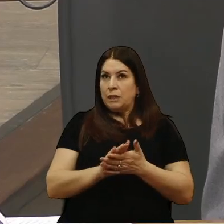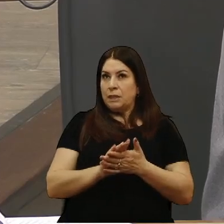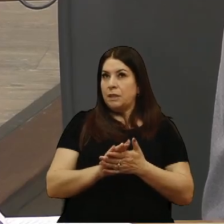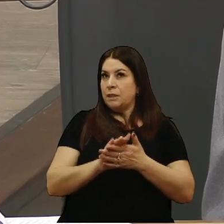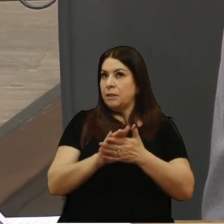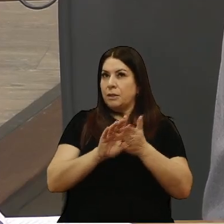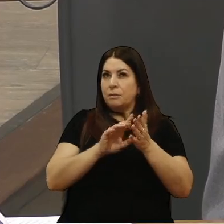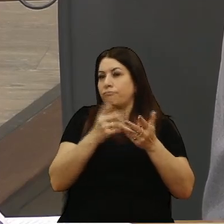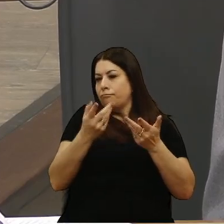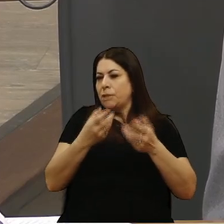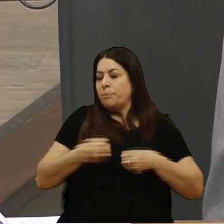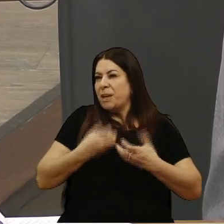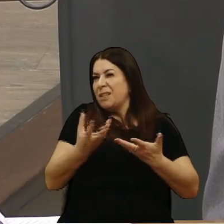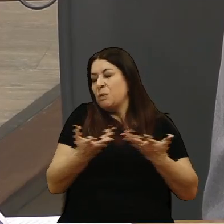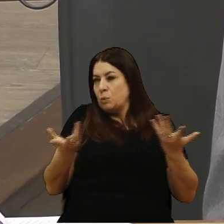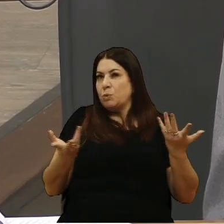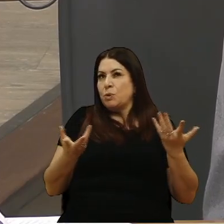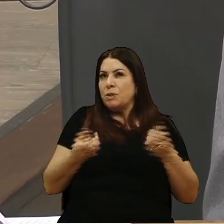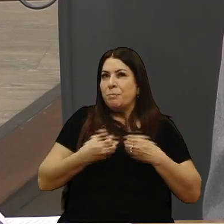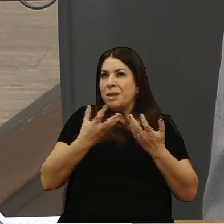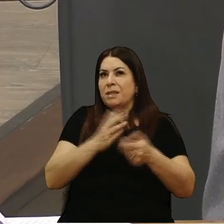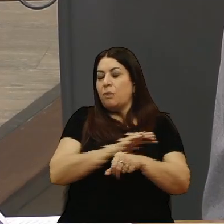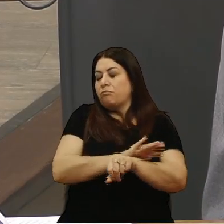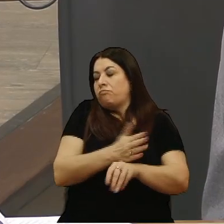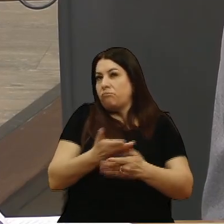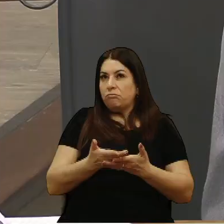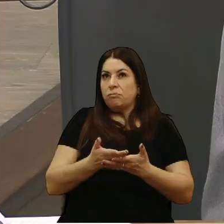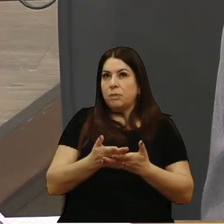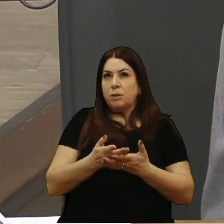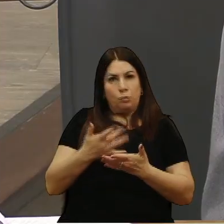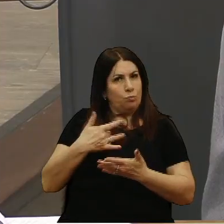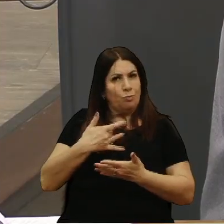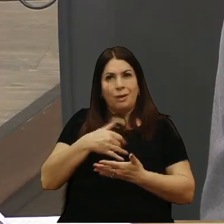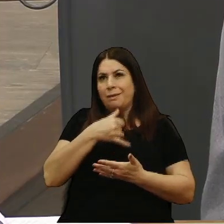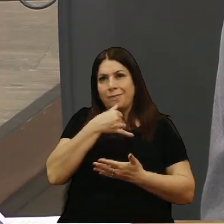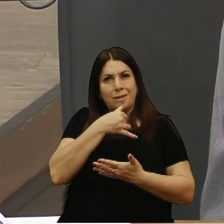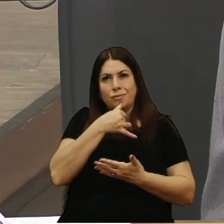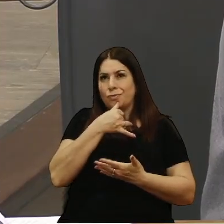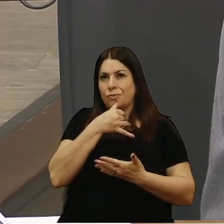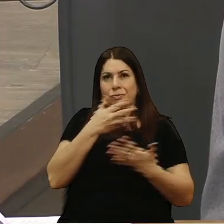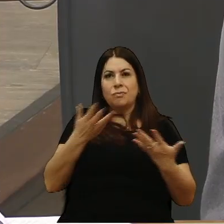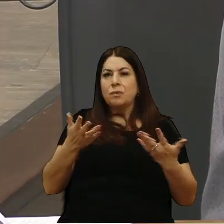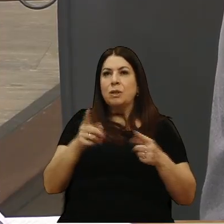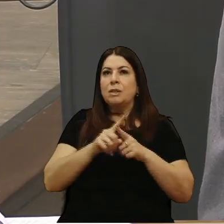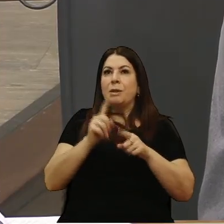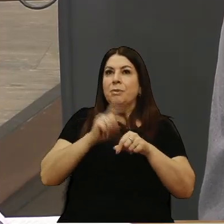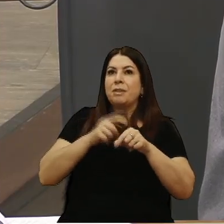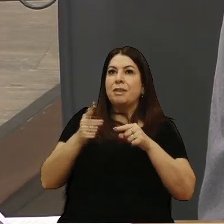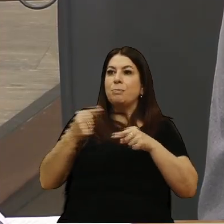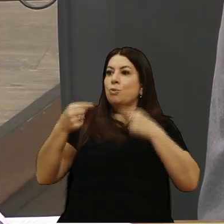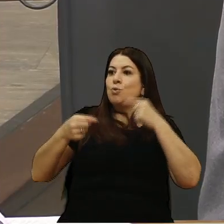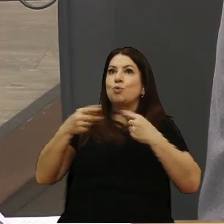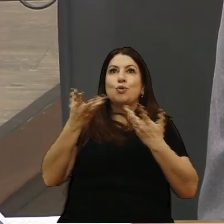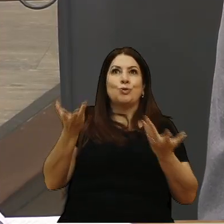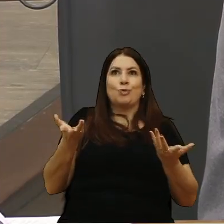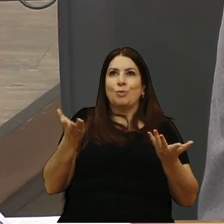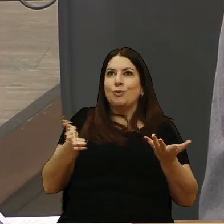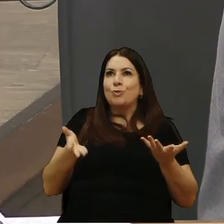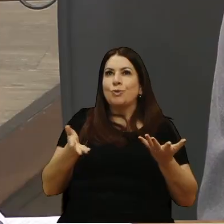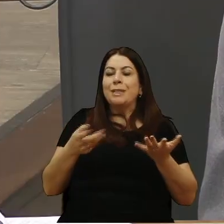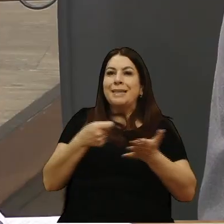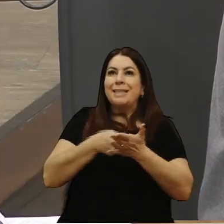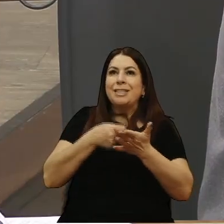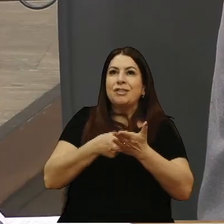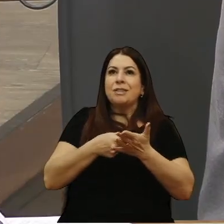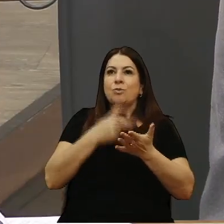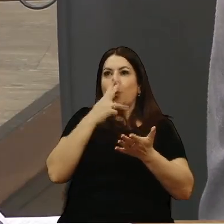expressões de racismo, não sei se pode dizer expressão. E isso é lamentável. E é lamentável que a gente tenha, no tempo de hoje, discutir sobre isso e exigir